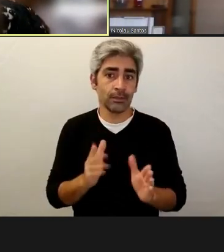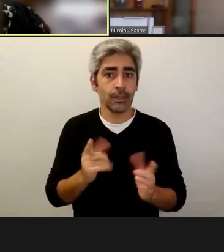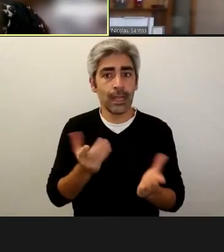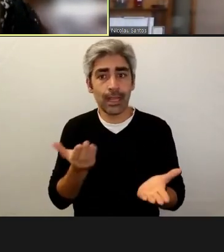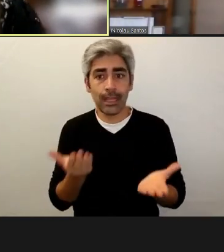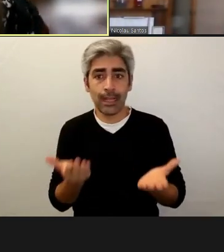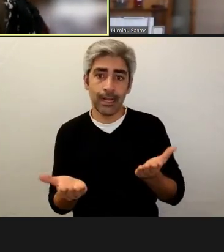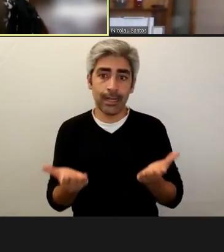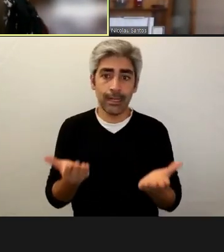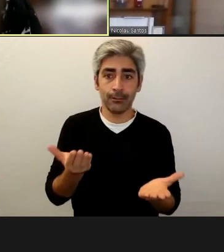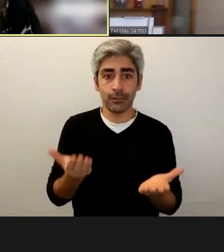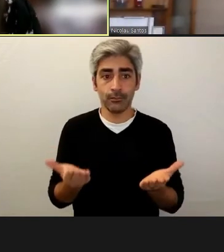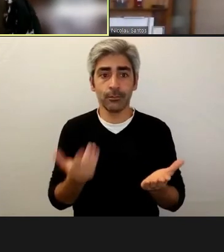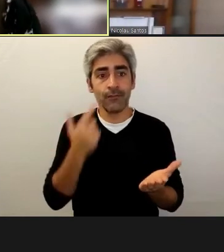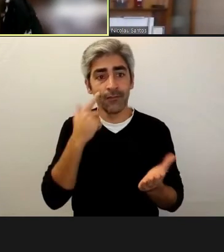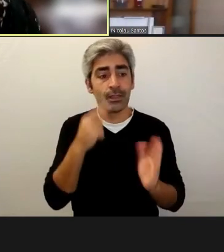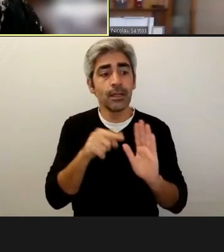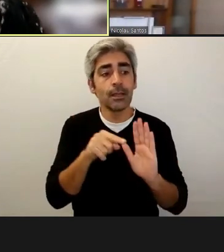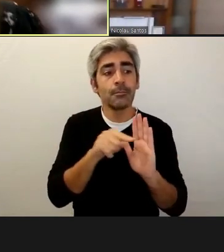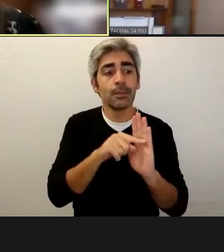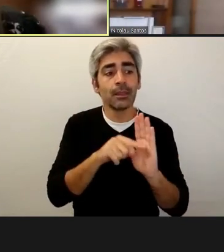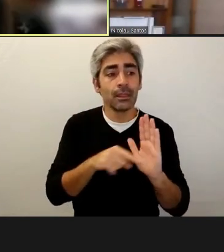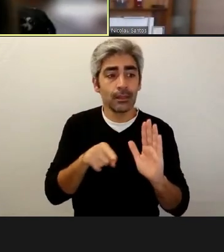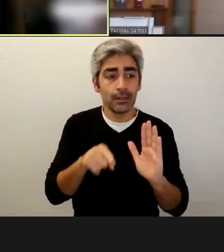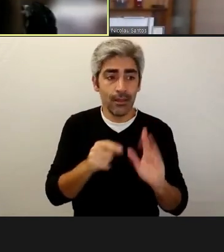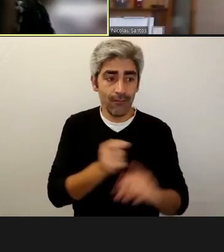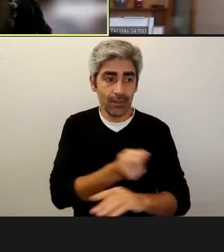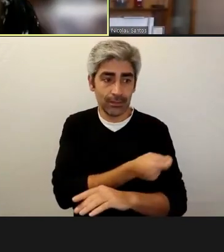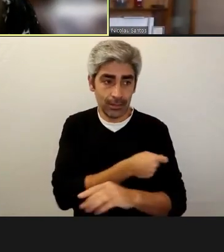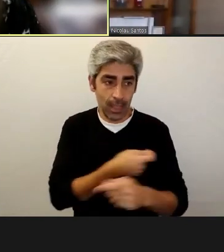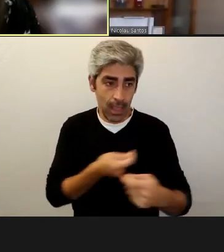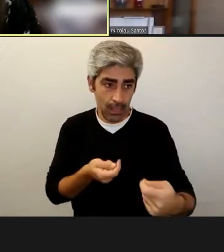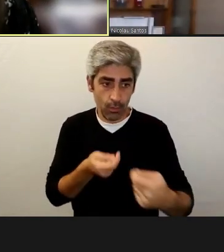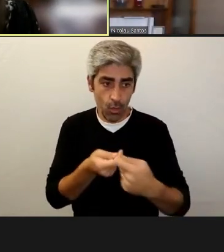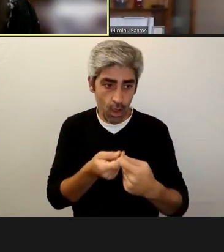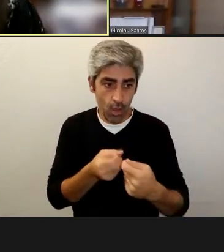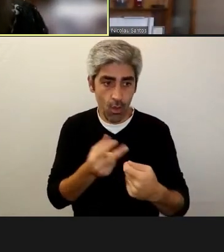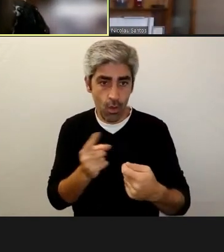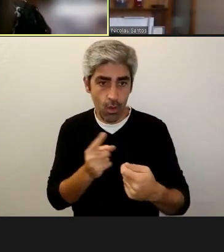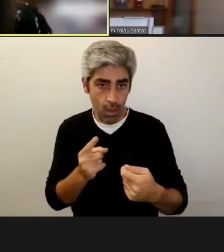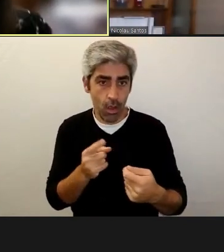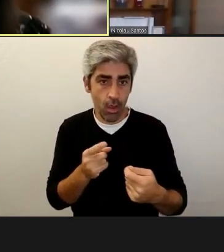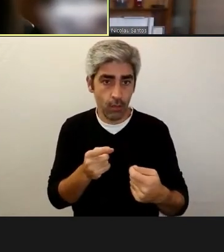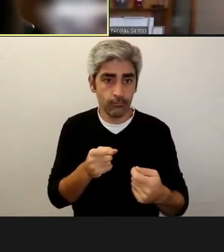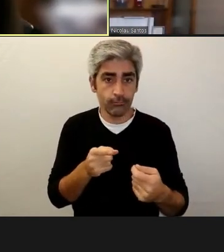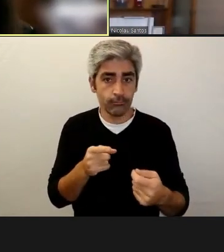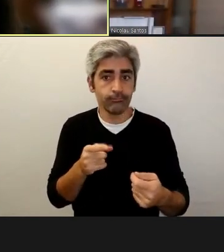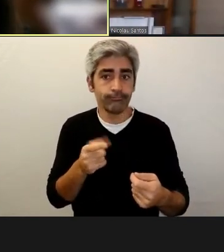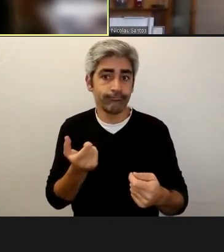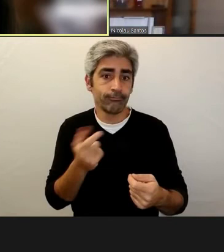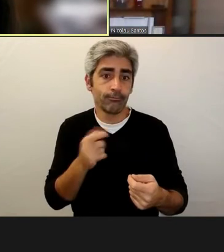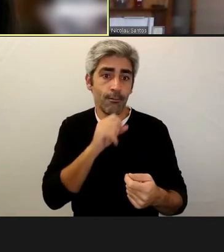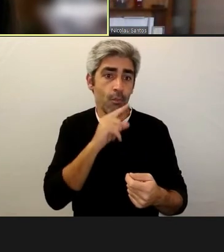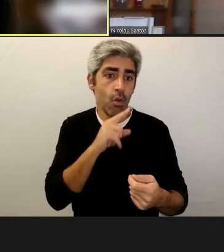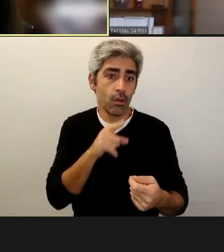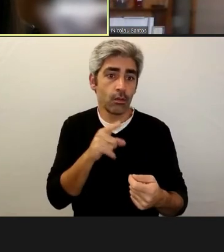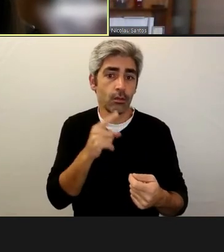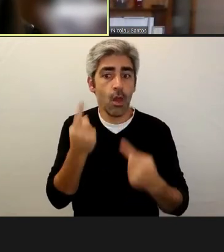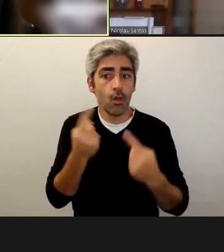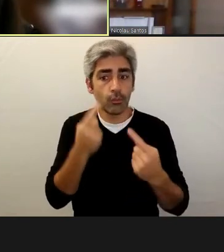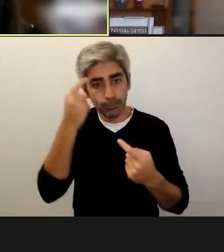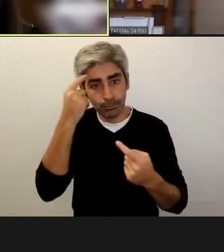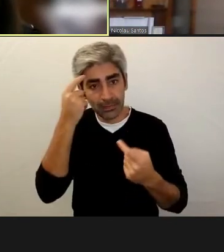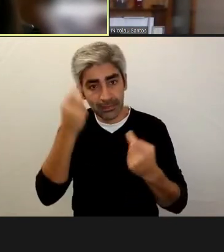não é? Vamos ver se a medida da vacinação é adequada para atingir esse fim. Pode entender-se que